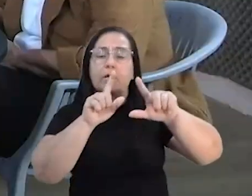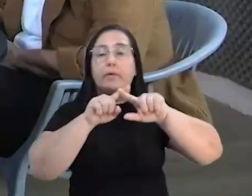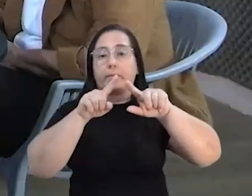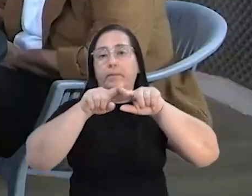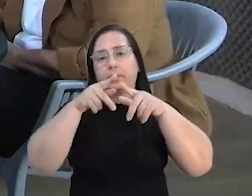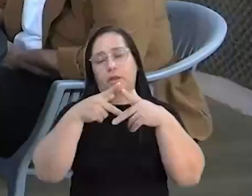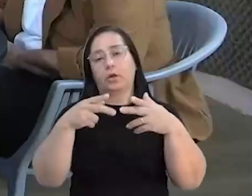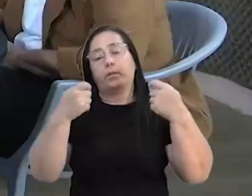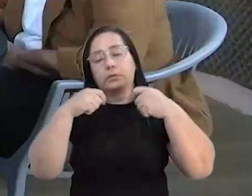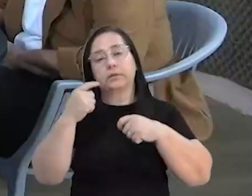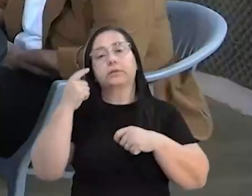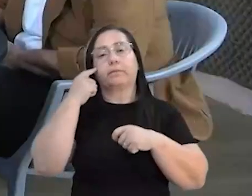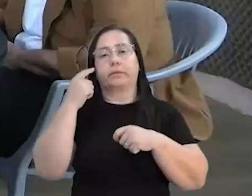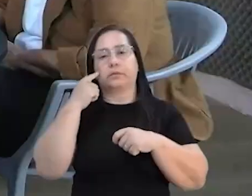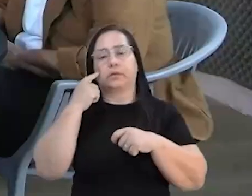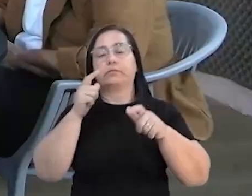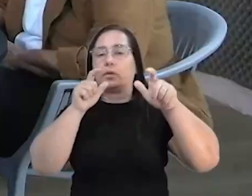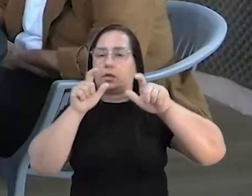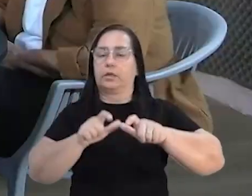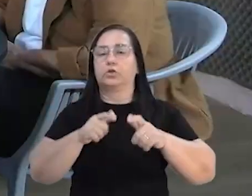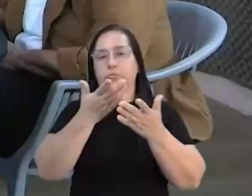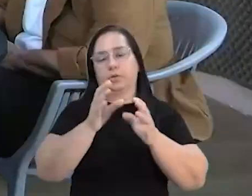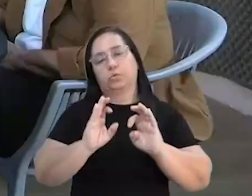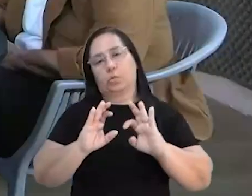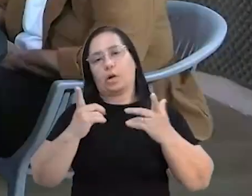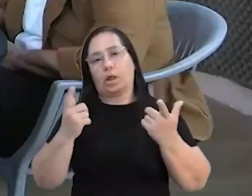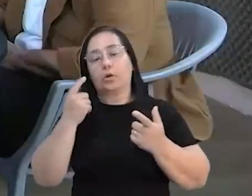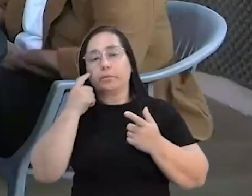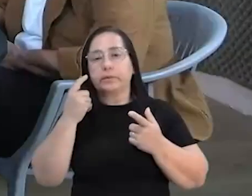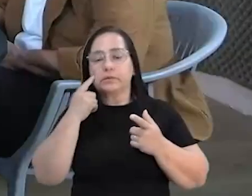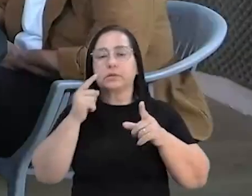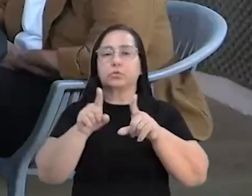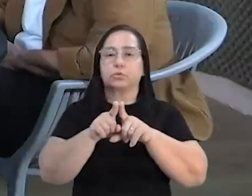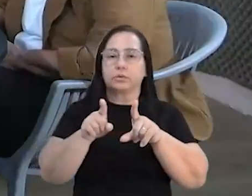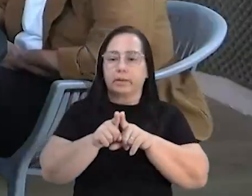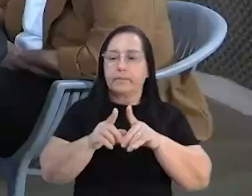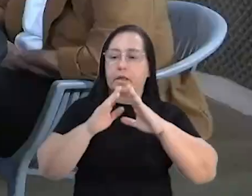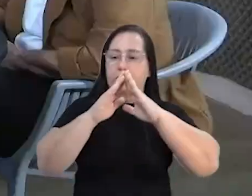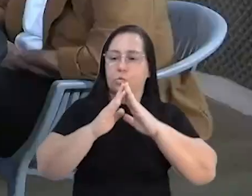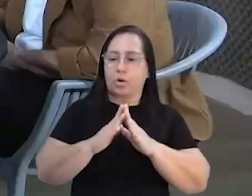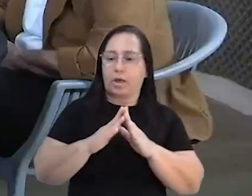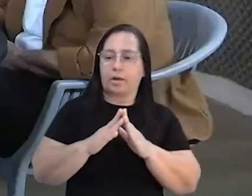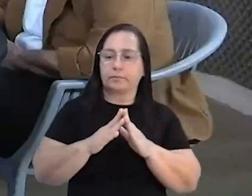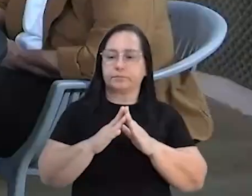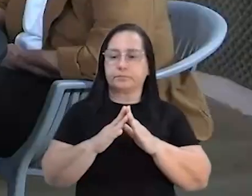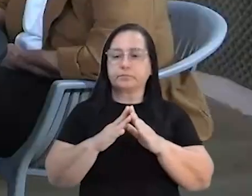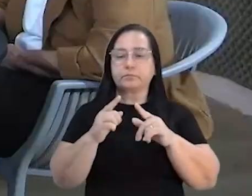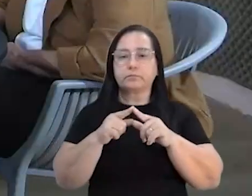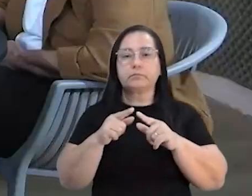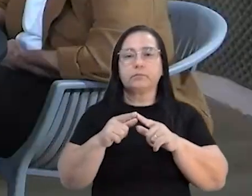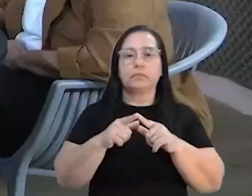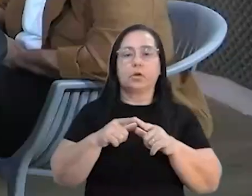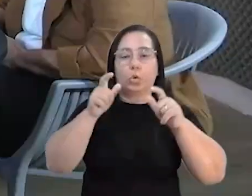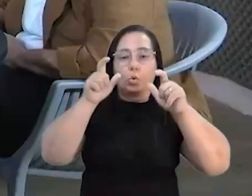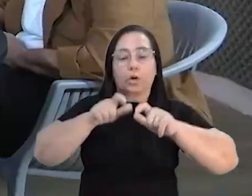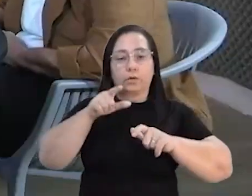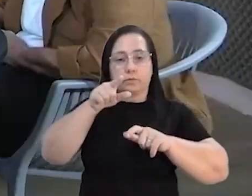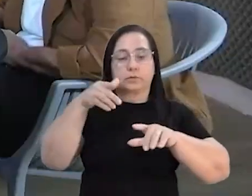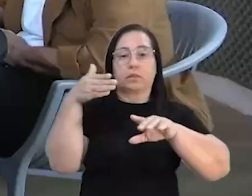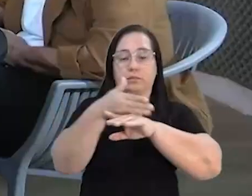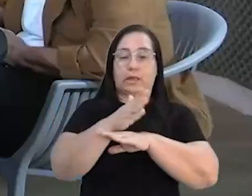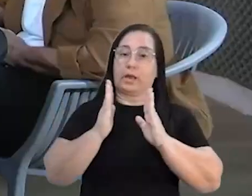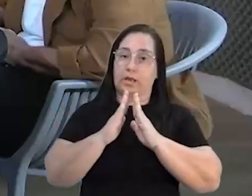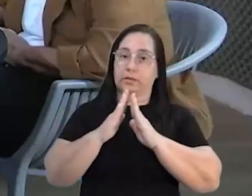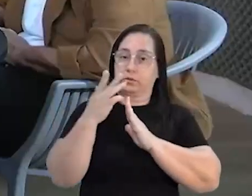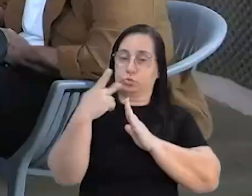material. E ele precisa ser pensado para aquele espaço. Claro, que pensando na comodidade do lar, né? Porque isso são espaços onde você estaria transitando em casa,